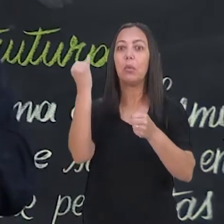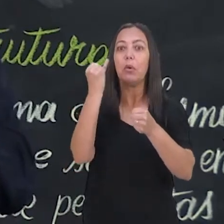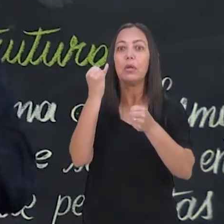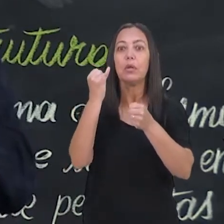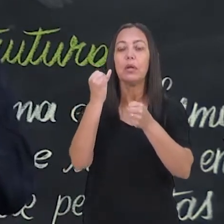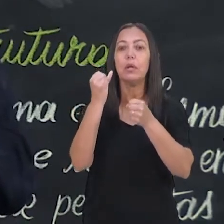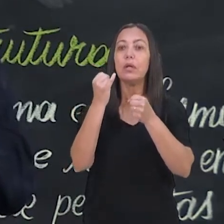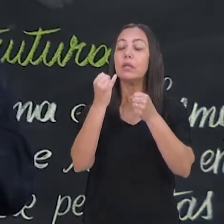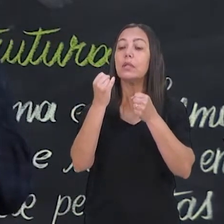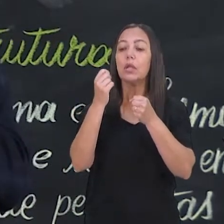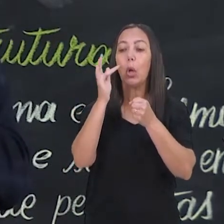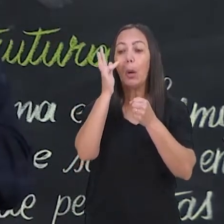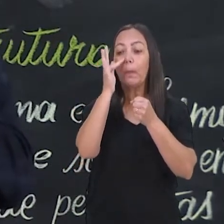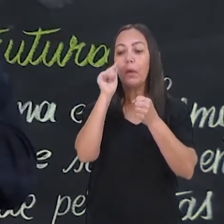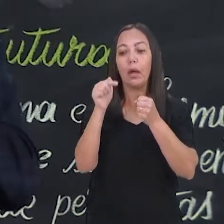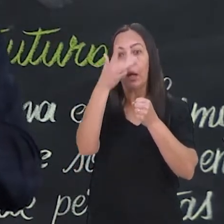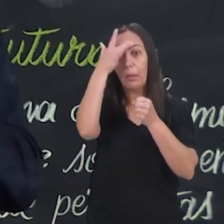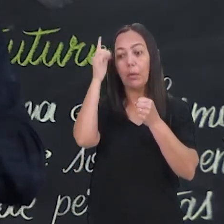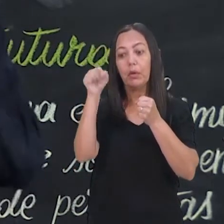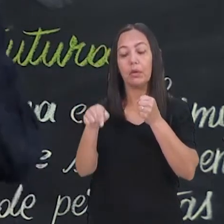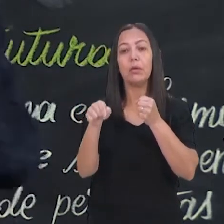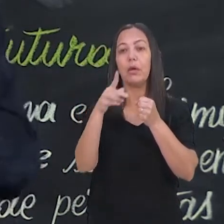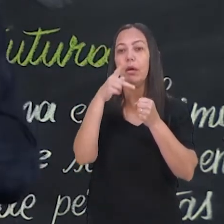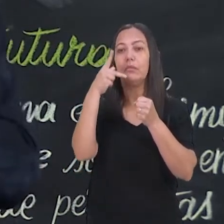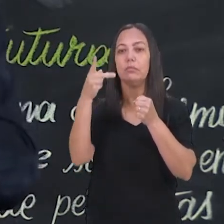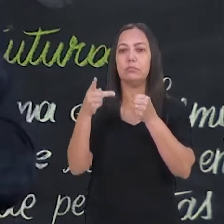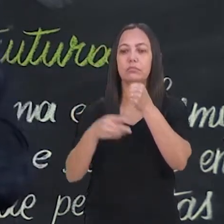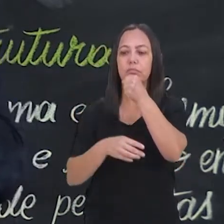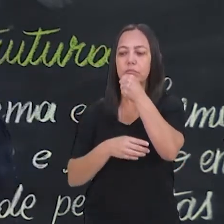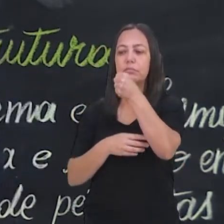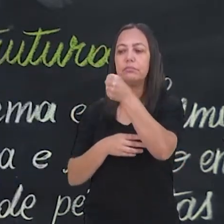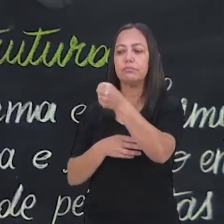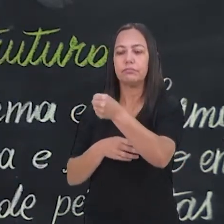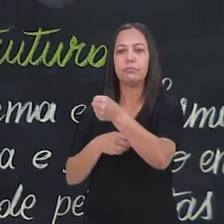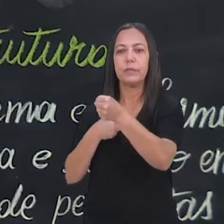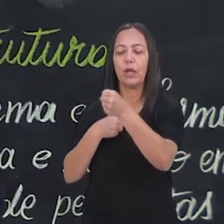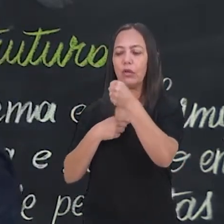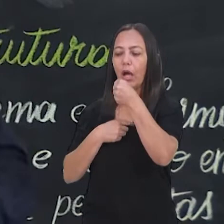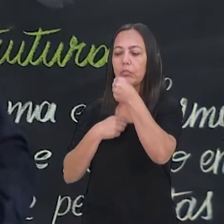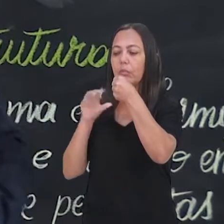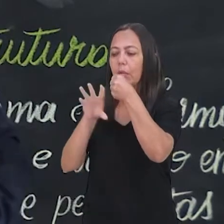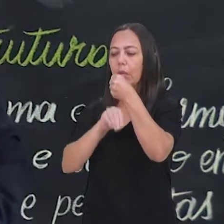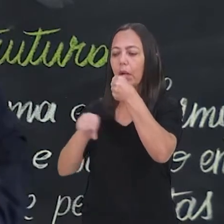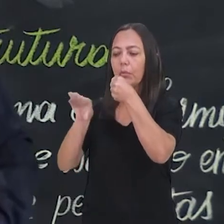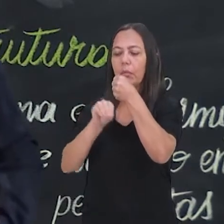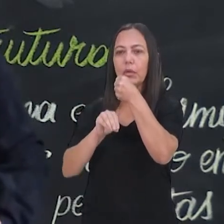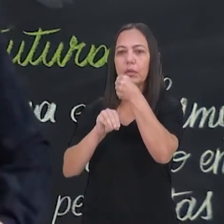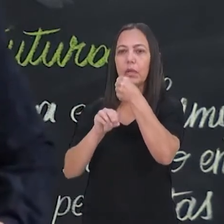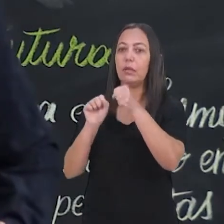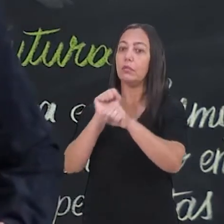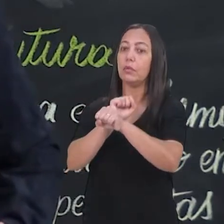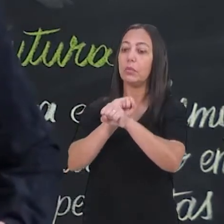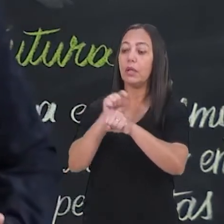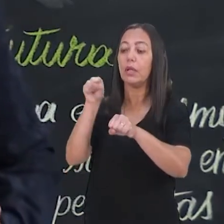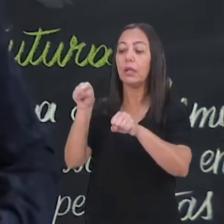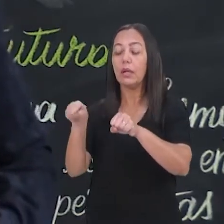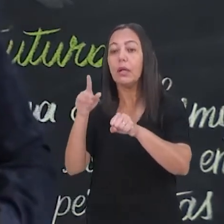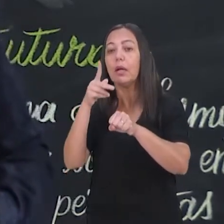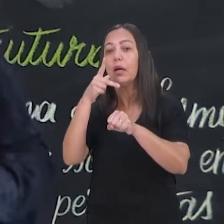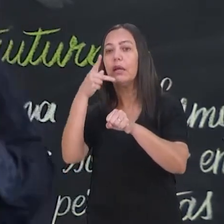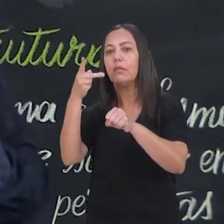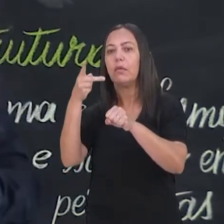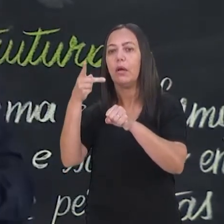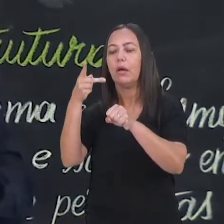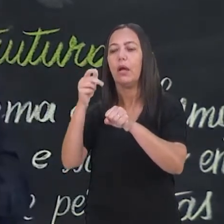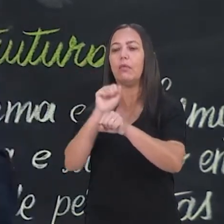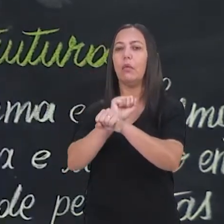Então, diante de uma situação como essa, sempre pense, eu estou entrevistando alguém, eu estou falando com alguém, então vou dar espaço para essa pessoa falar e